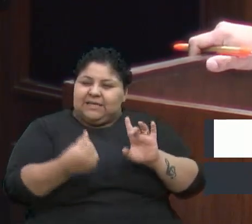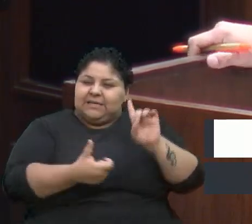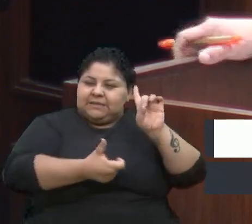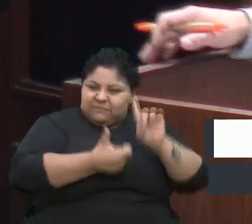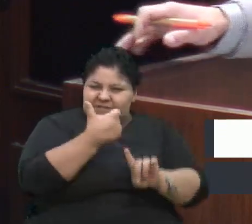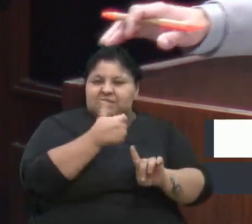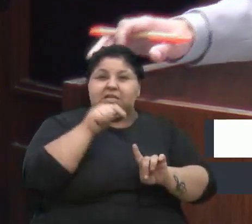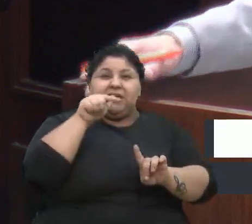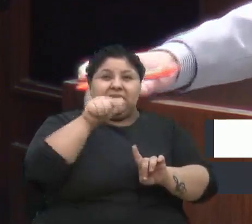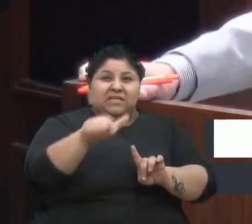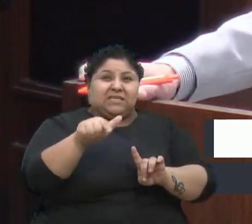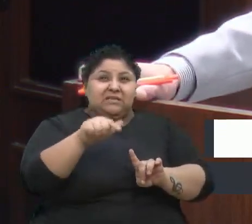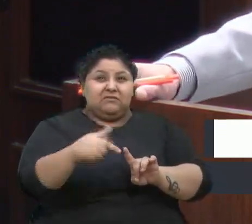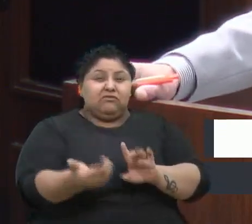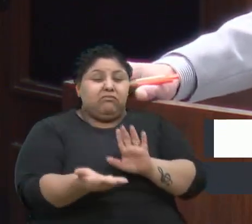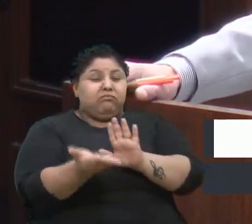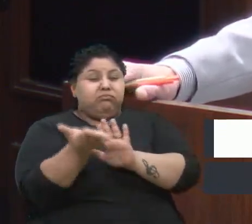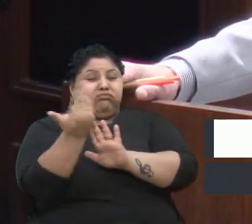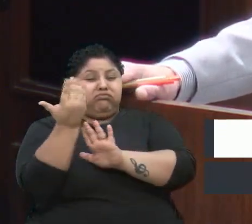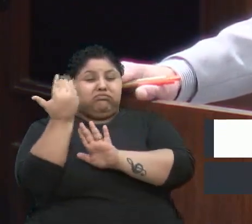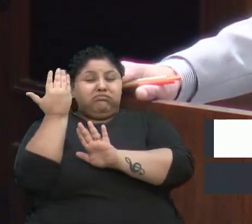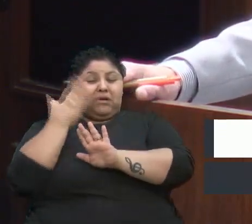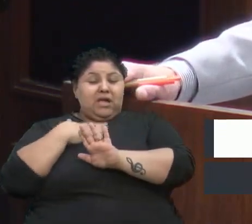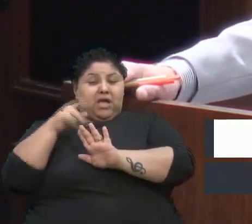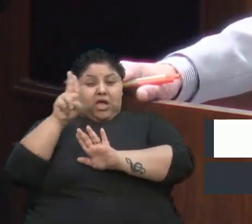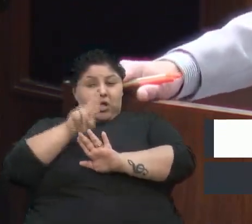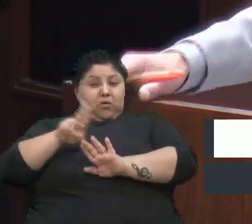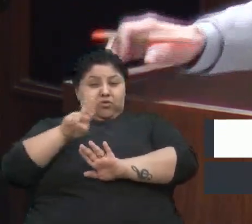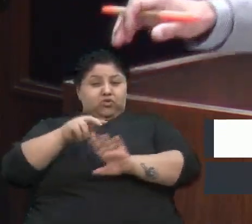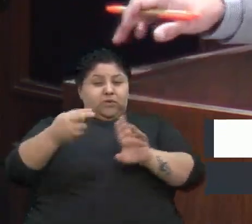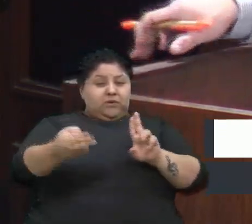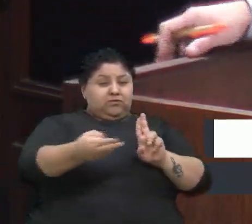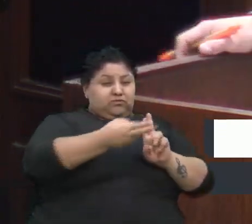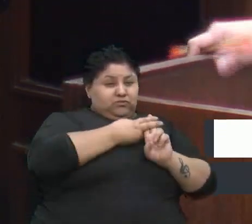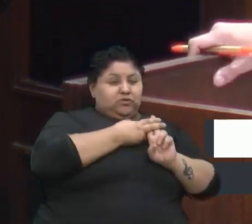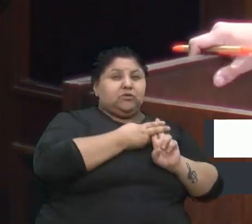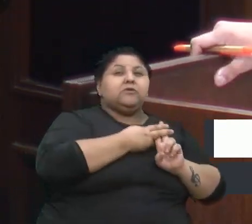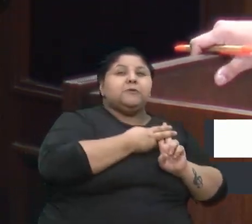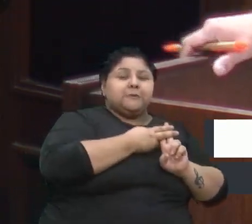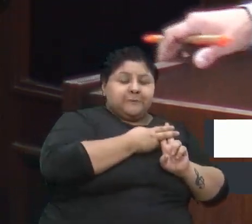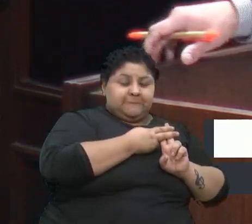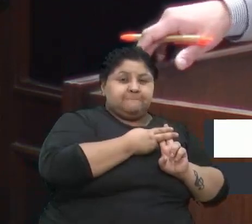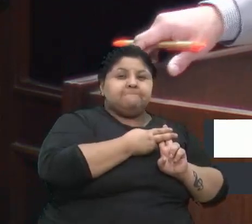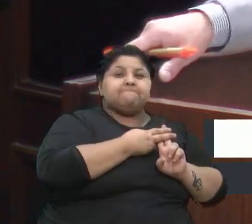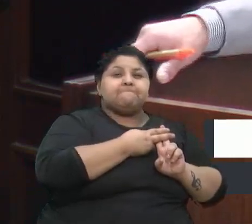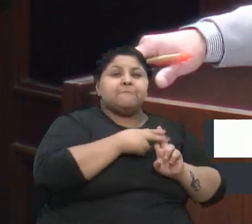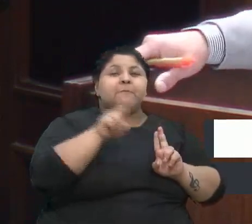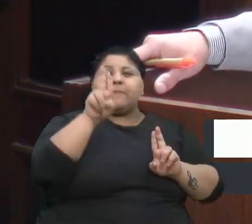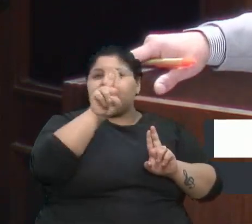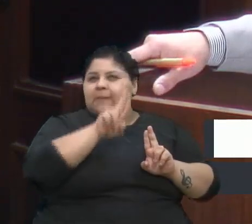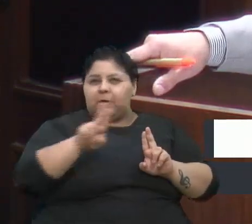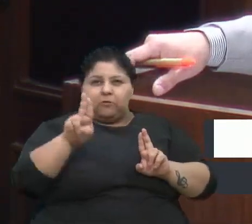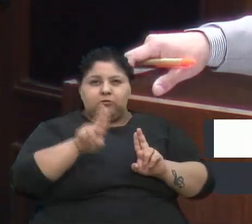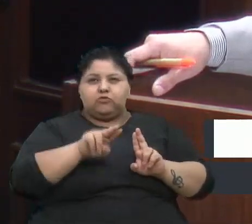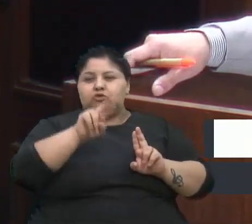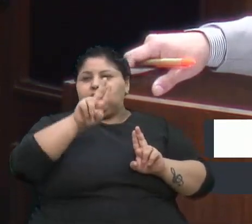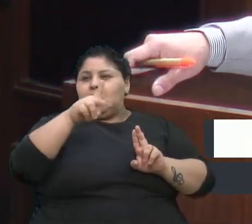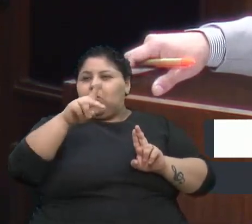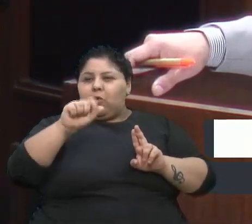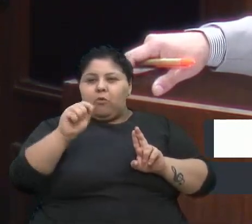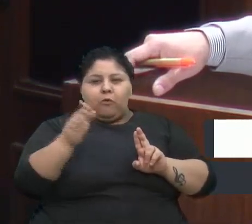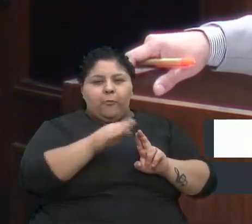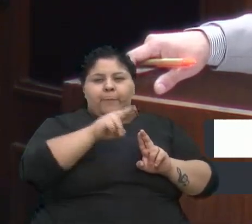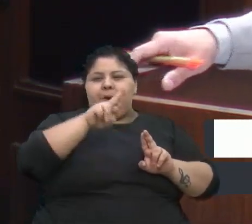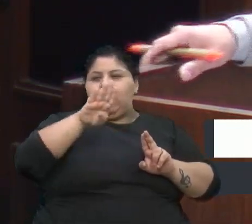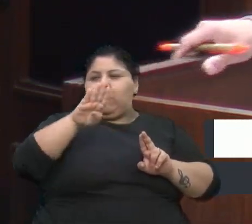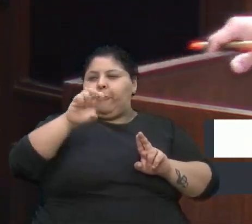porque eu sou usuário do SUS, uso a UBS do bairro Serrano, uso a UPA quando necessário, uso o CES, porque eu pego o medicamento lá no CES,